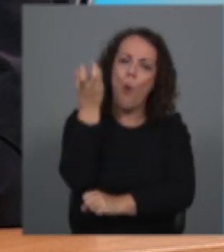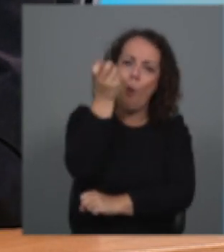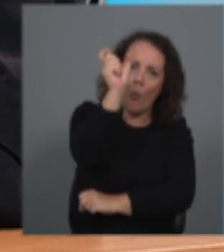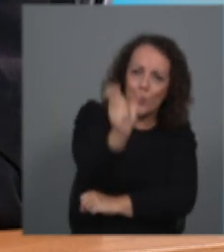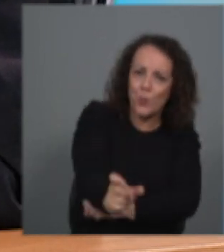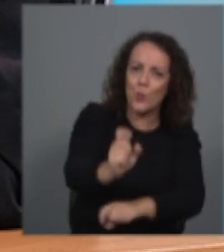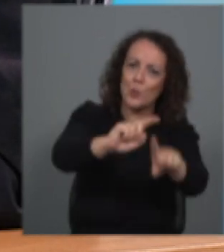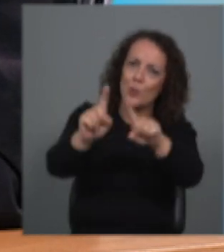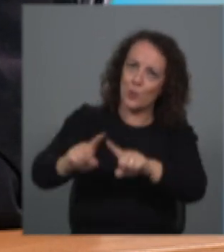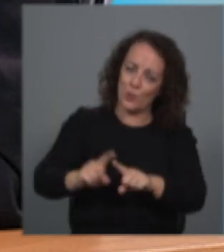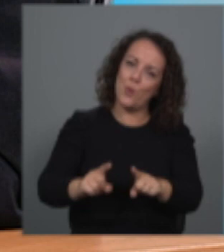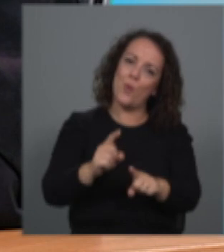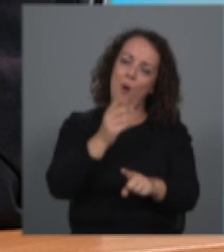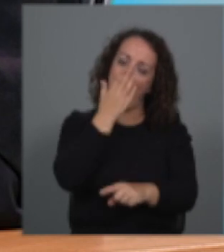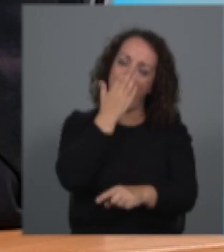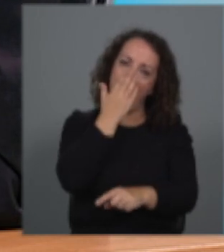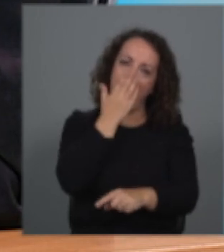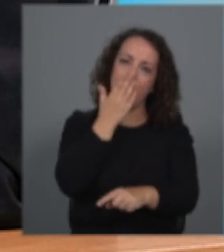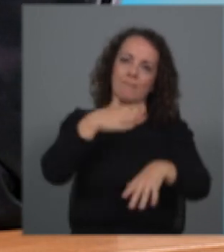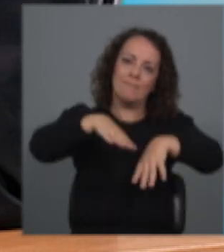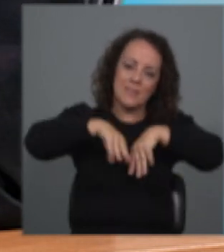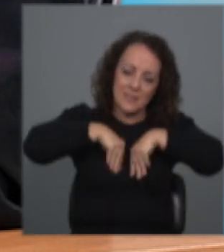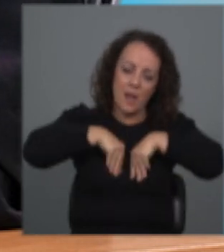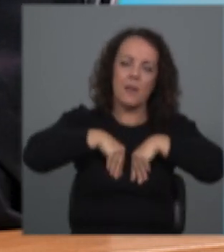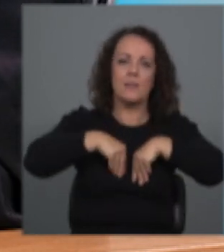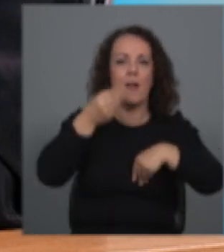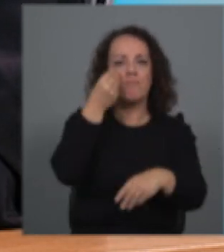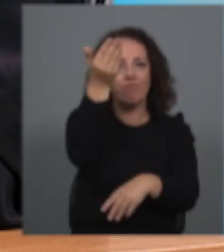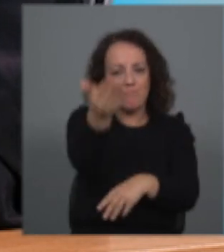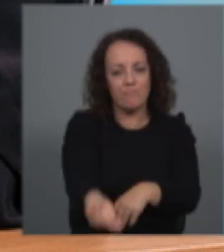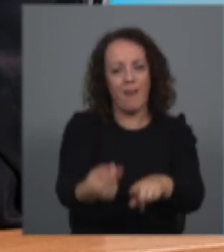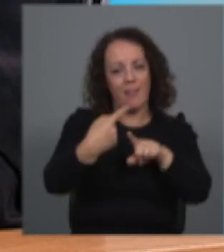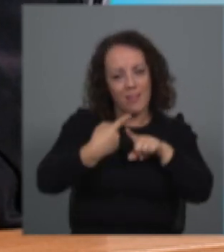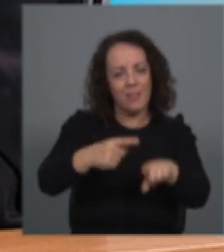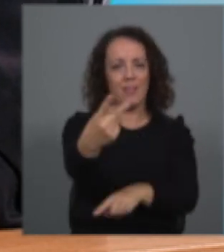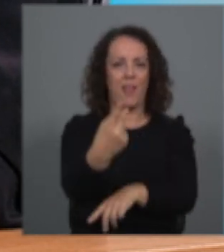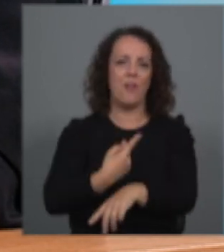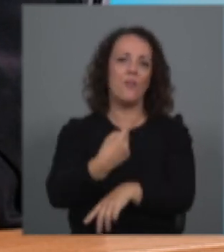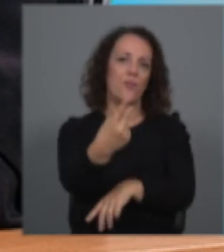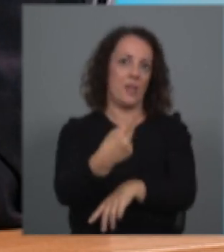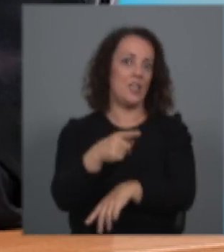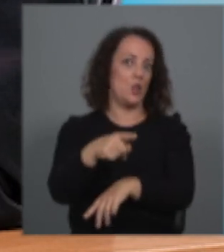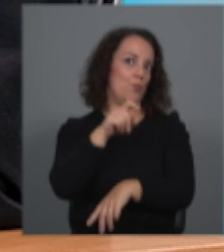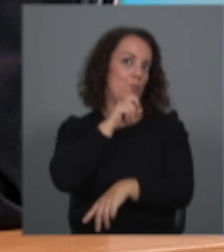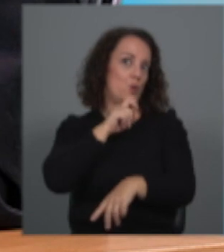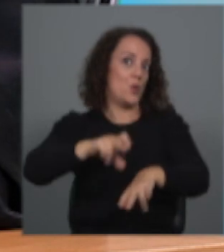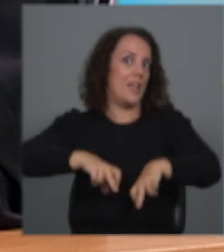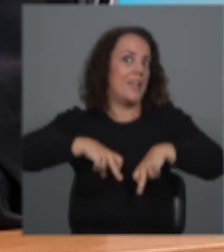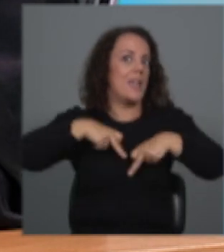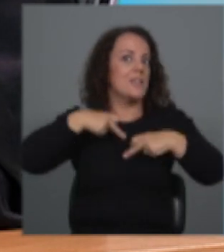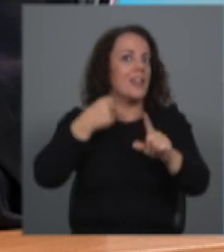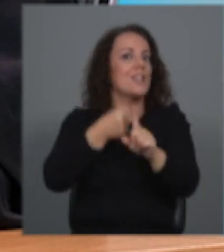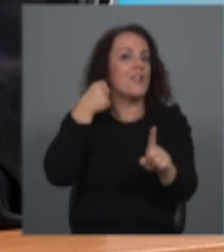Eis aqui a capacidade de aceitar também a diversidade, que pode ser um desafio, uma riqueza.